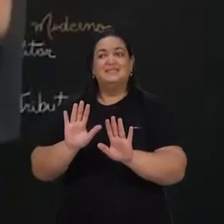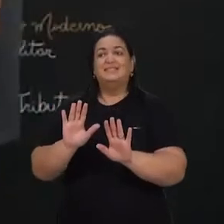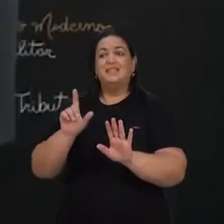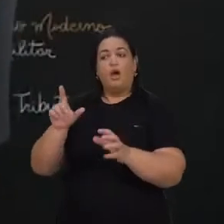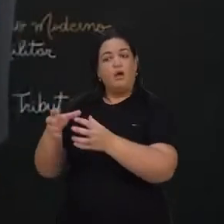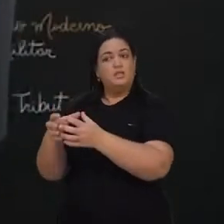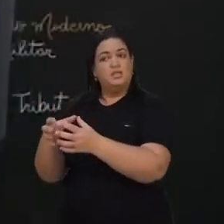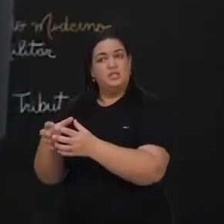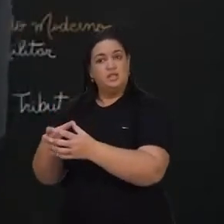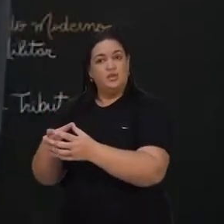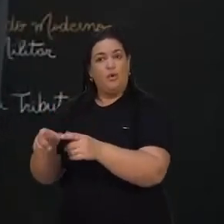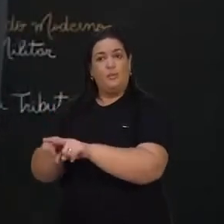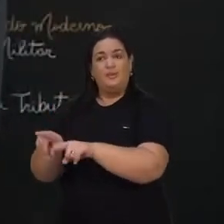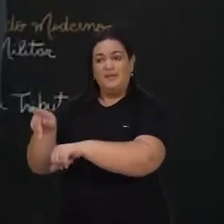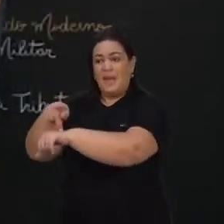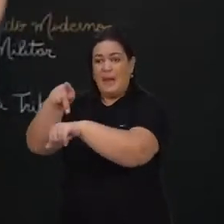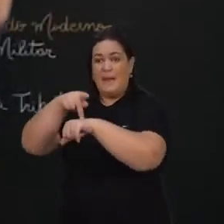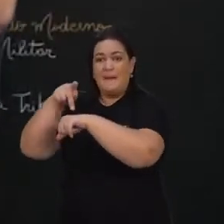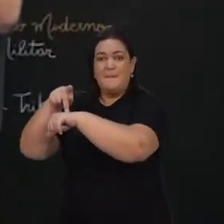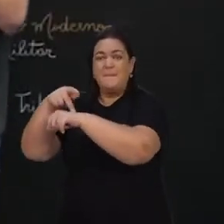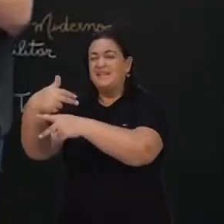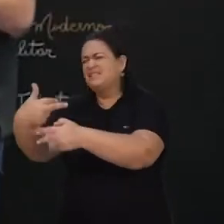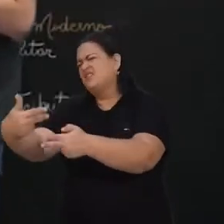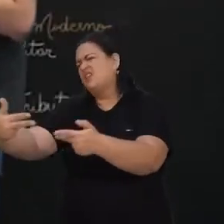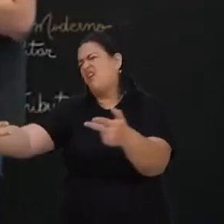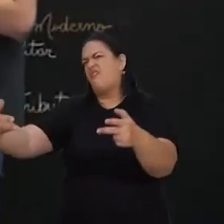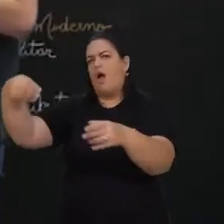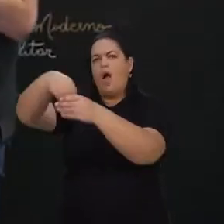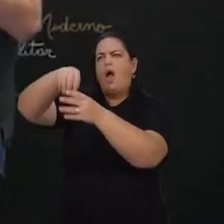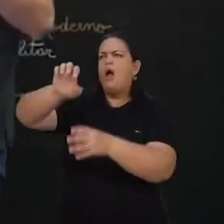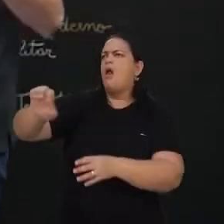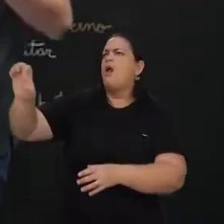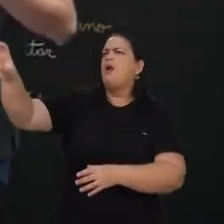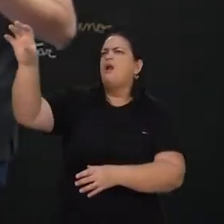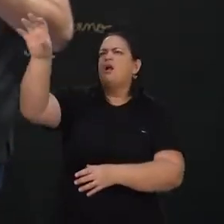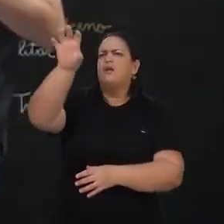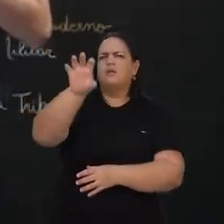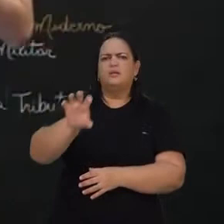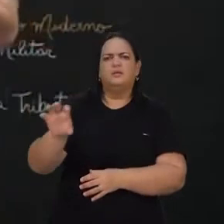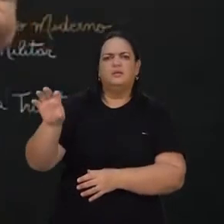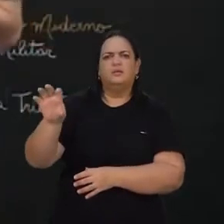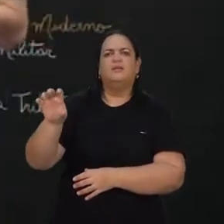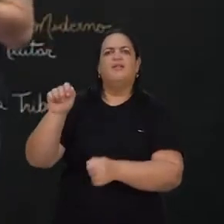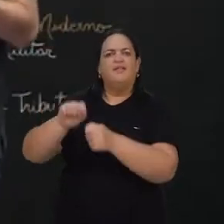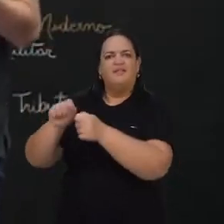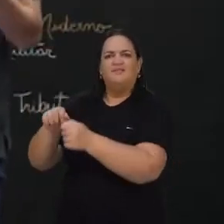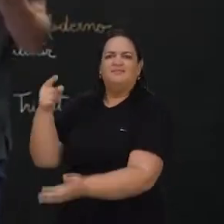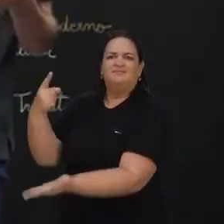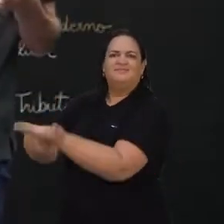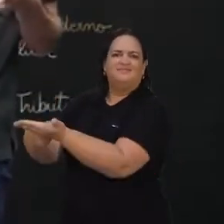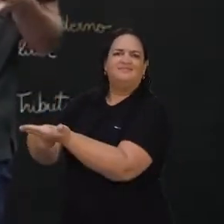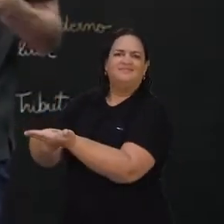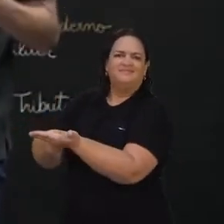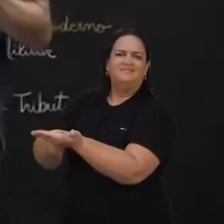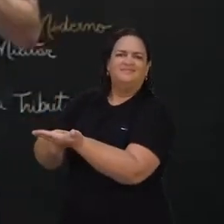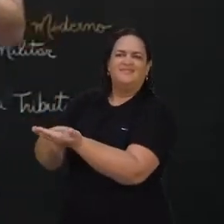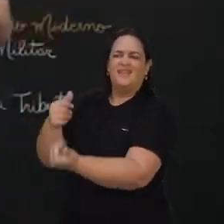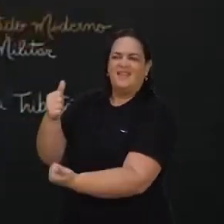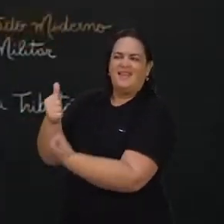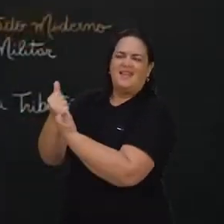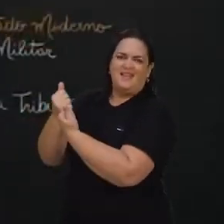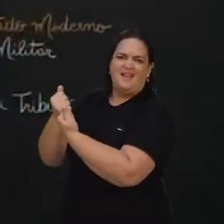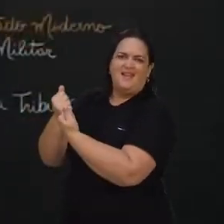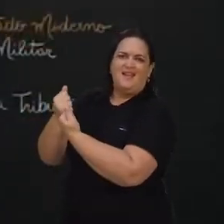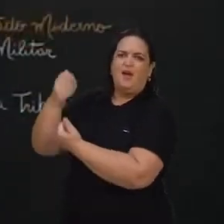países da Europa, embora em momentos diferentes, a gente vai ver aqui como, fazem essa aliança e apoiam o rei. Por outro lado,